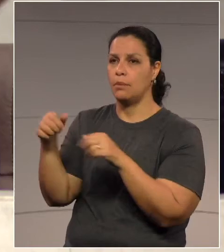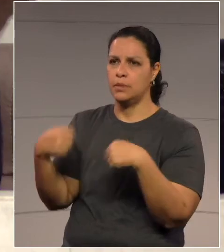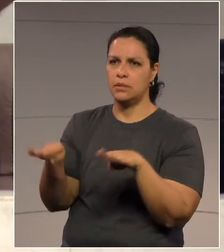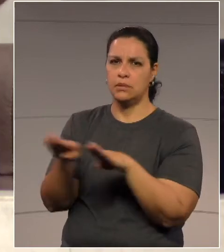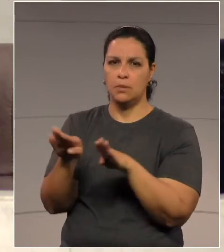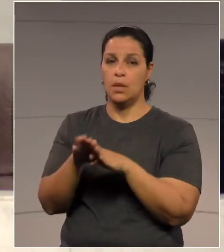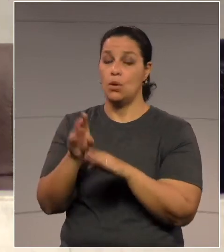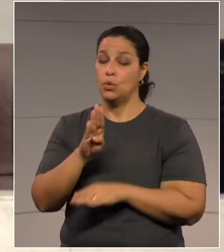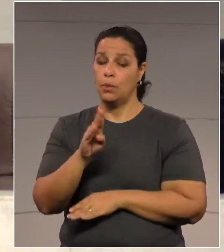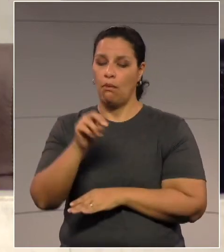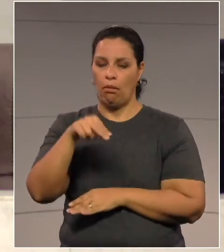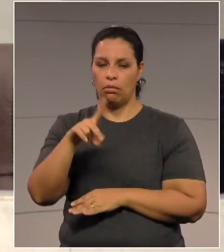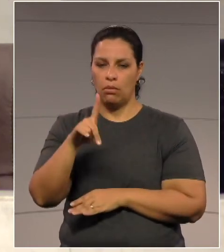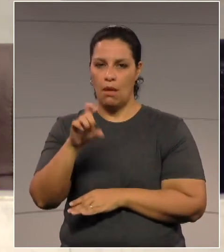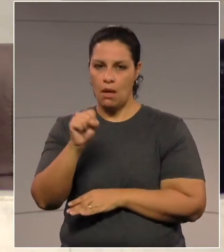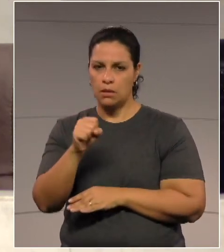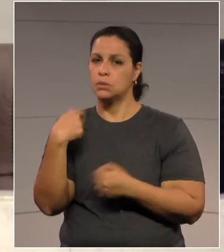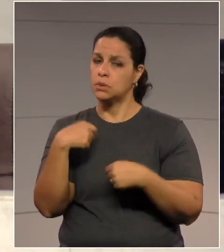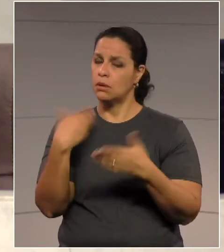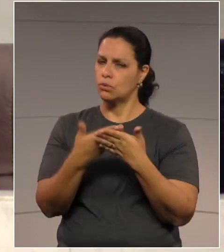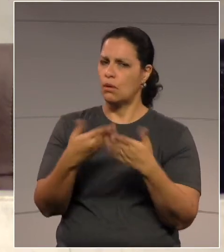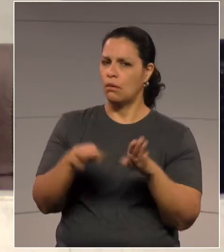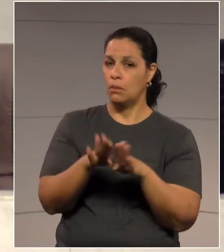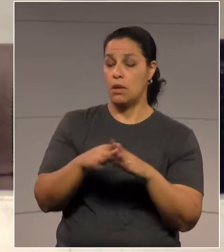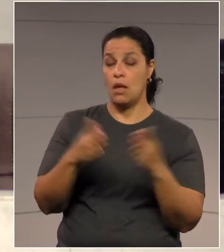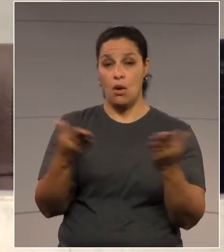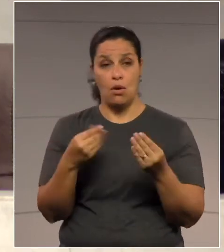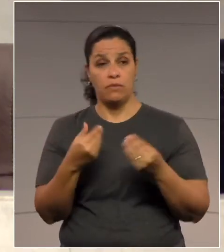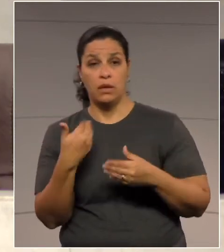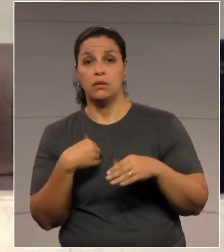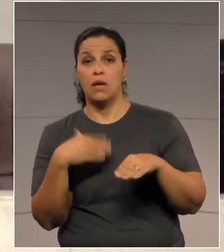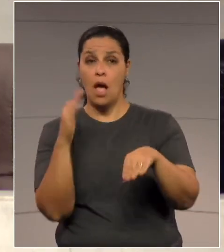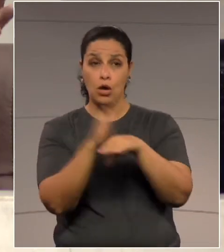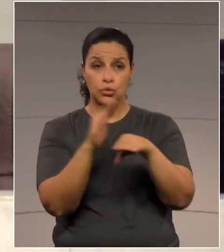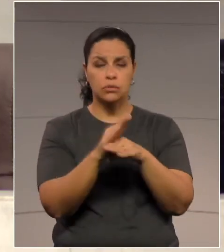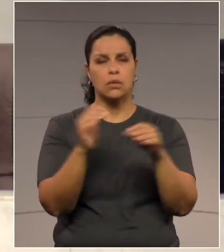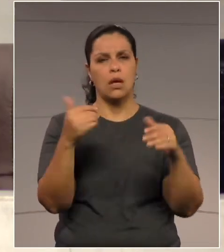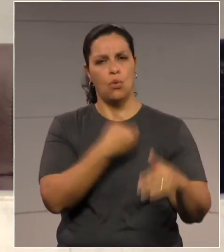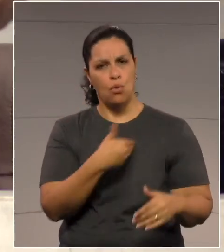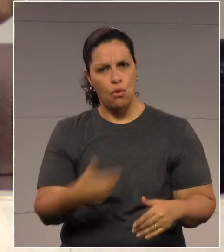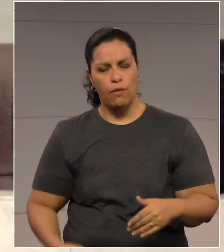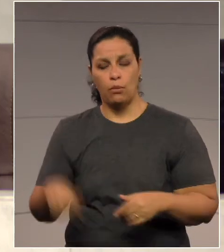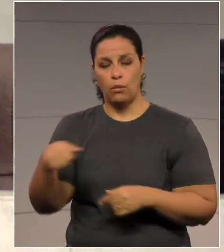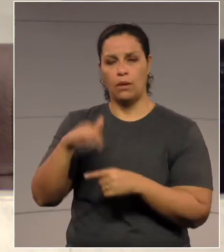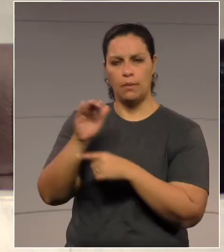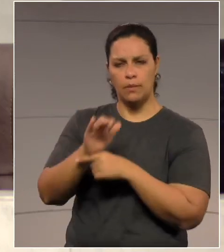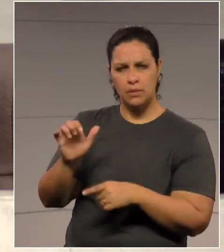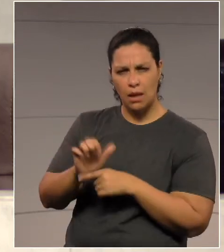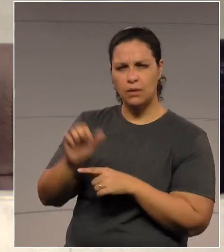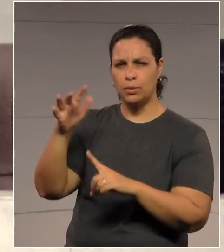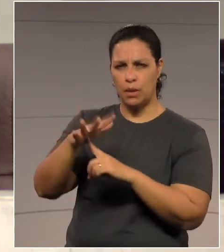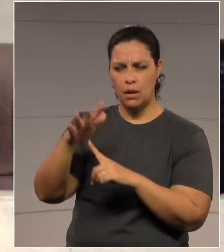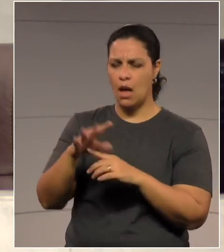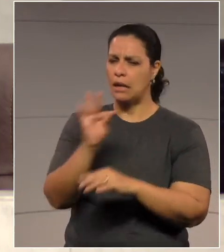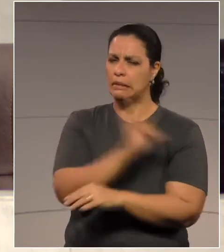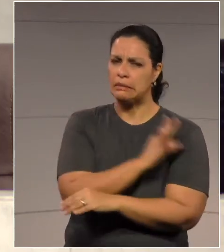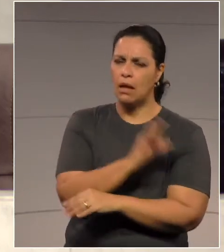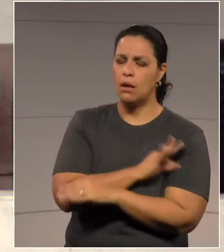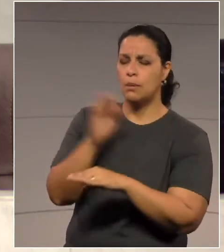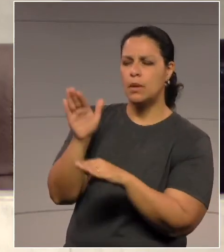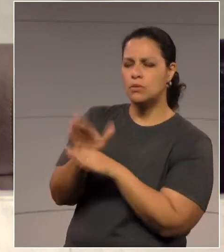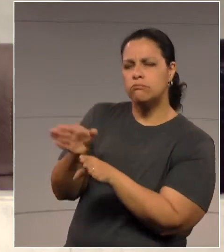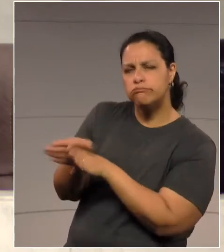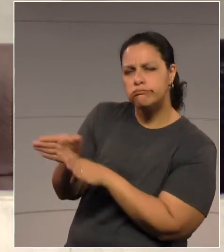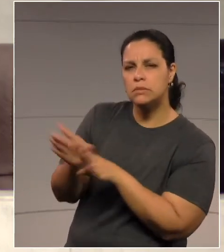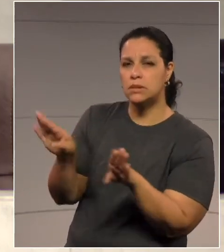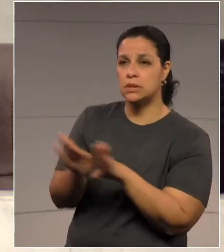Brasil tem, que é o BNDES. E o BNDES está à disposição para auxiliar o governo do Estado a fornecer técnicos e serviços.